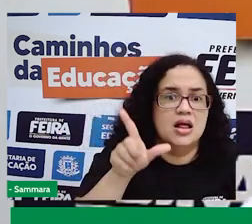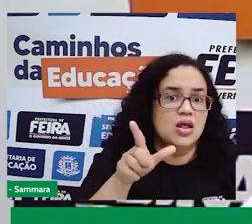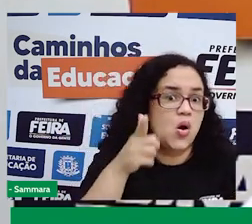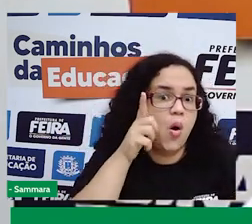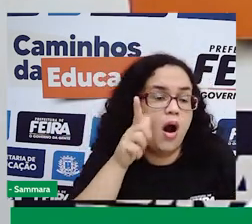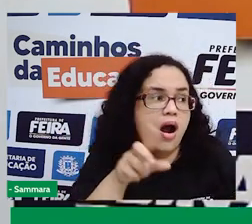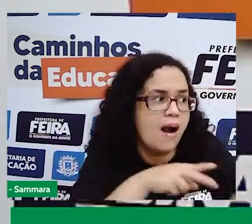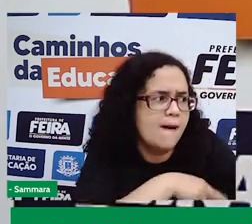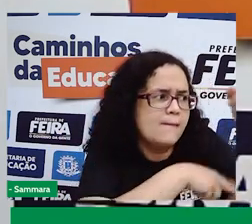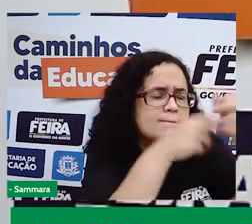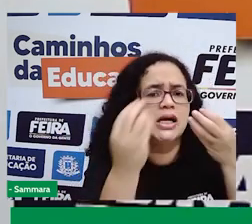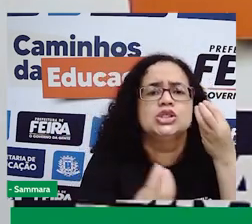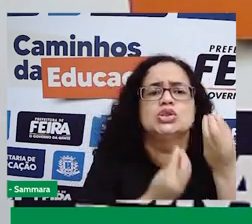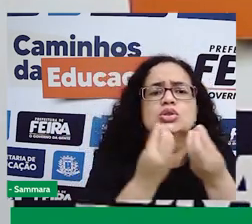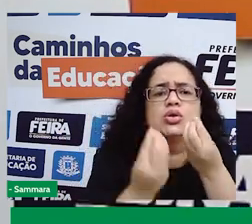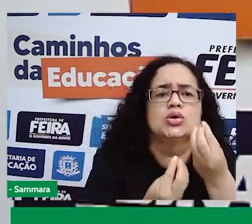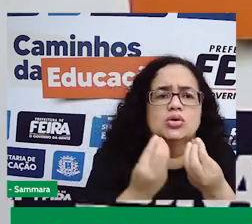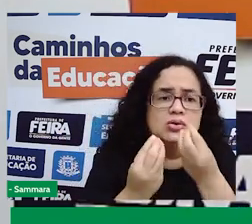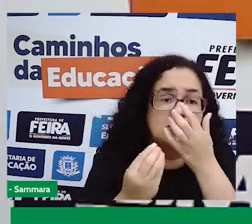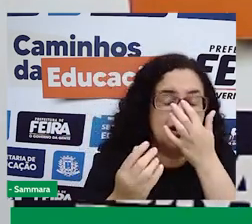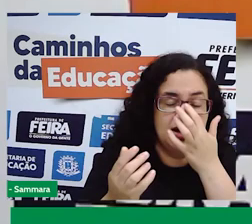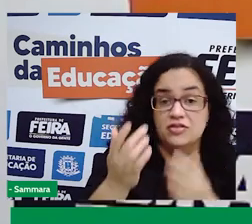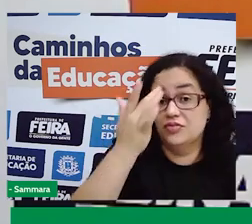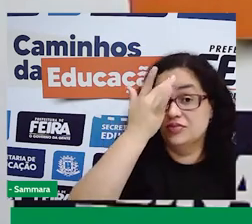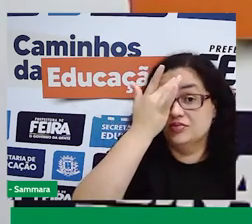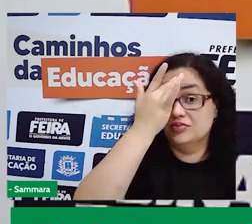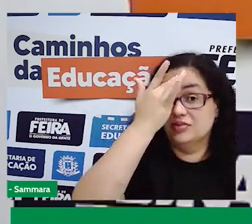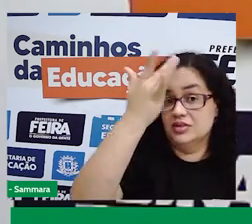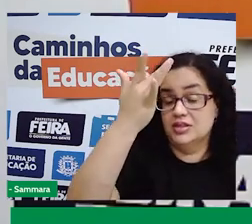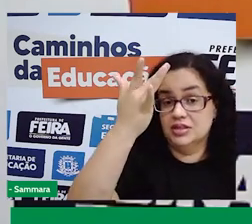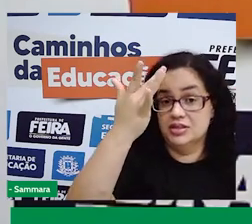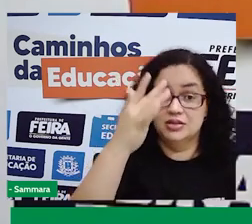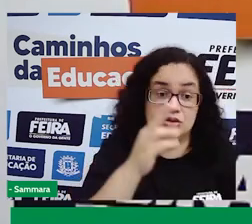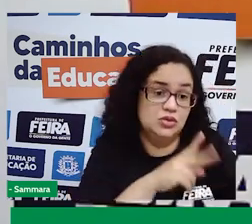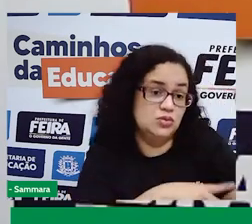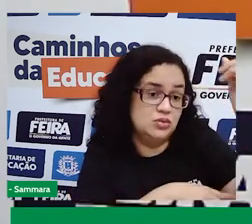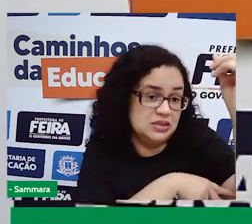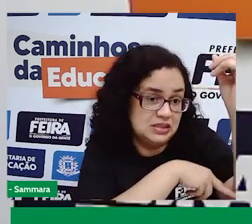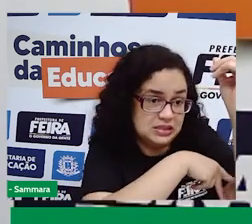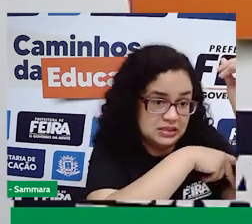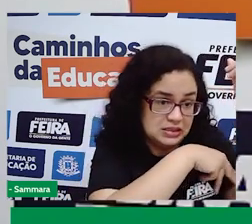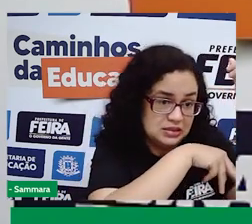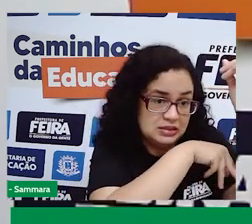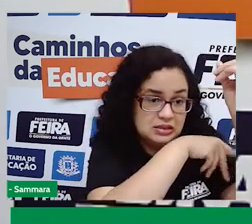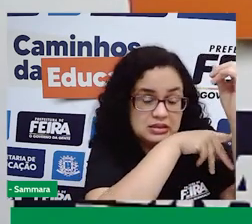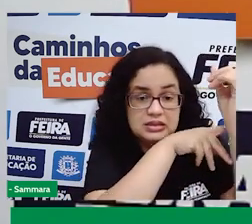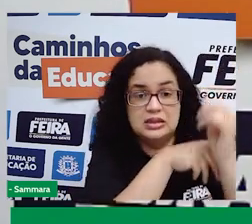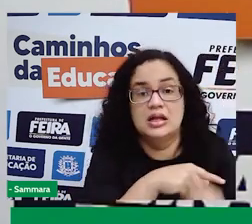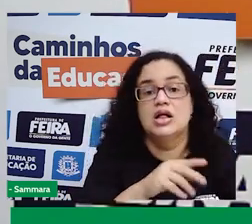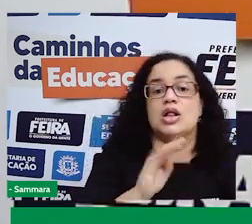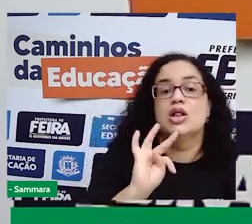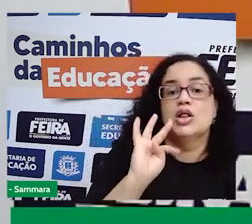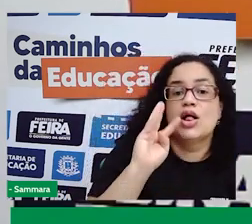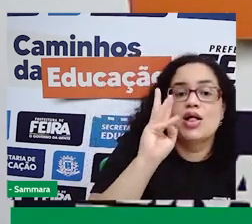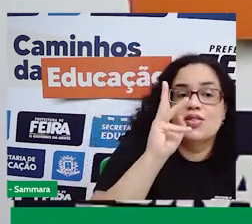mas como? Fácil, você subiu tantas vezes que tirou todo o